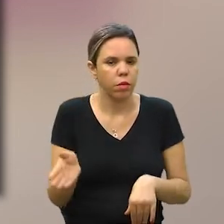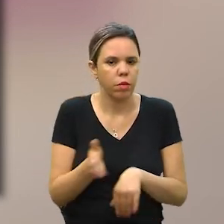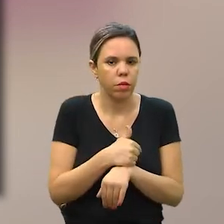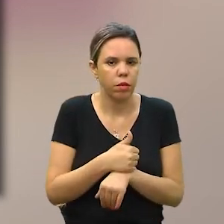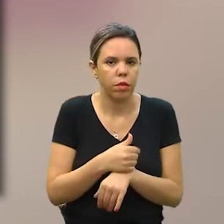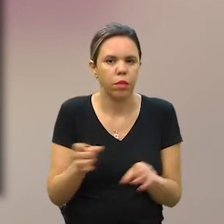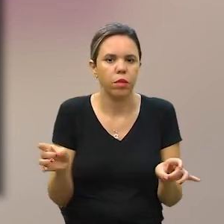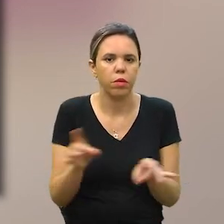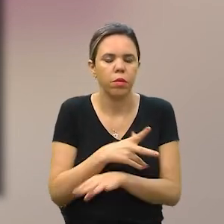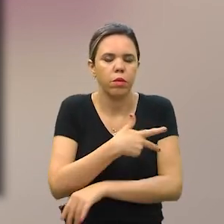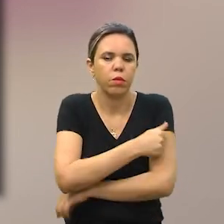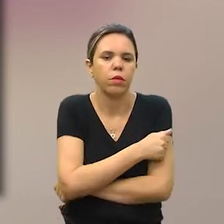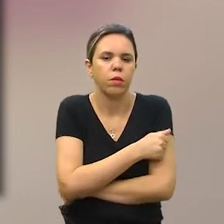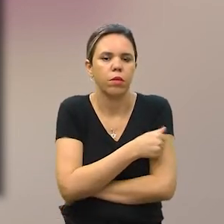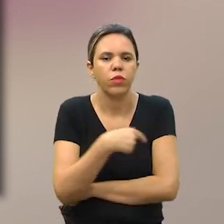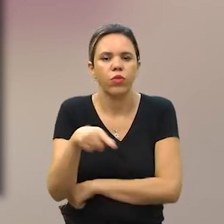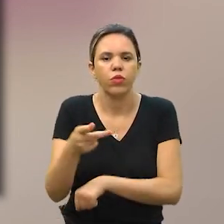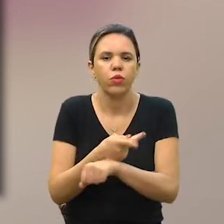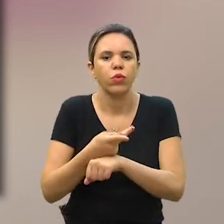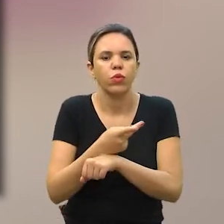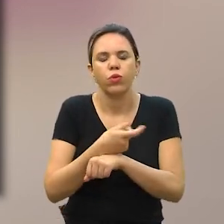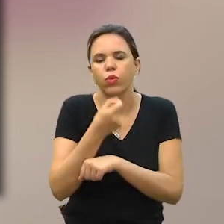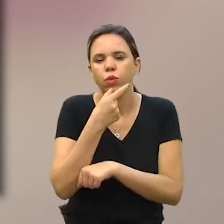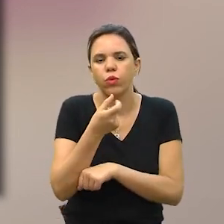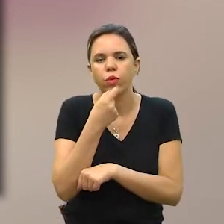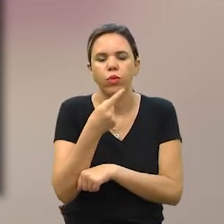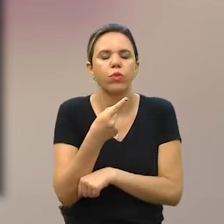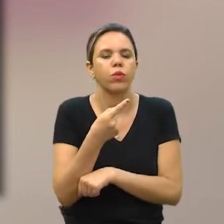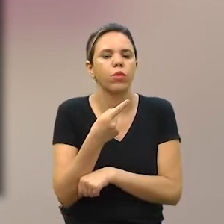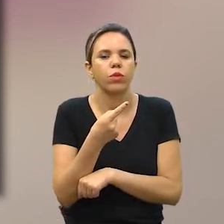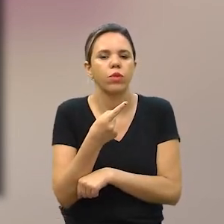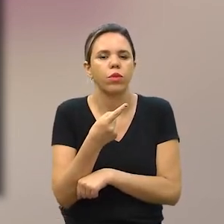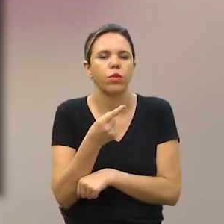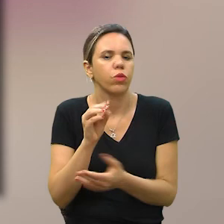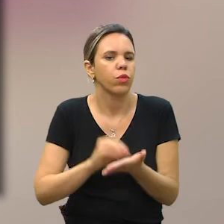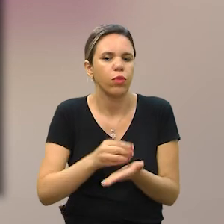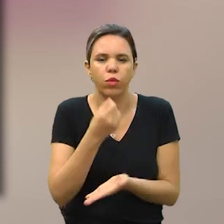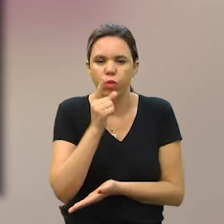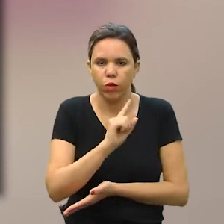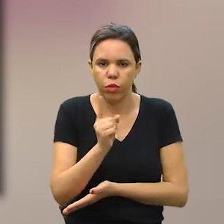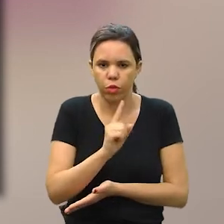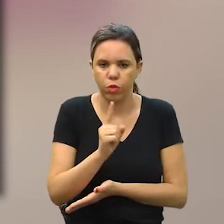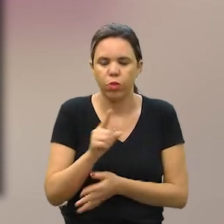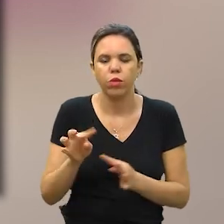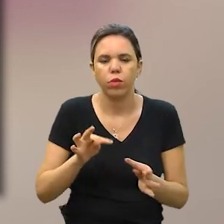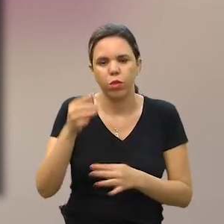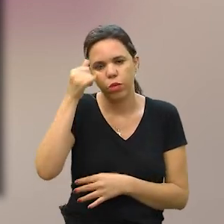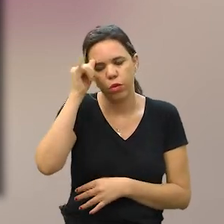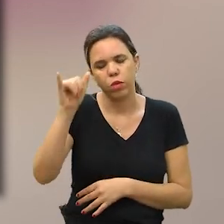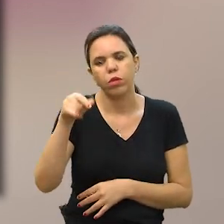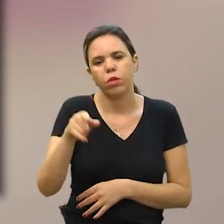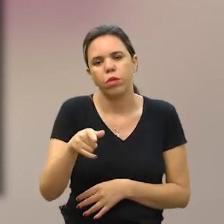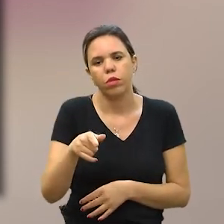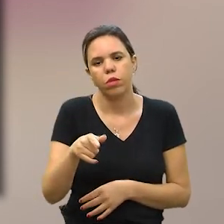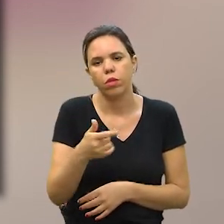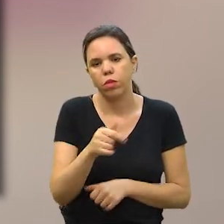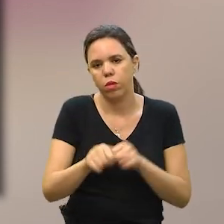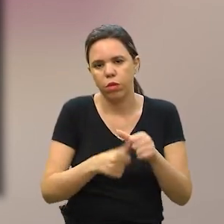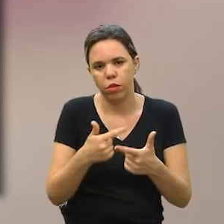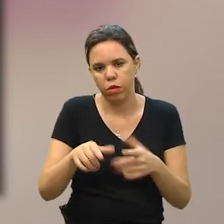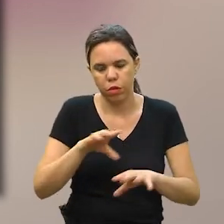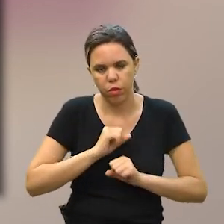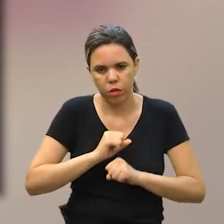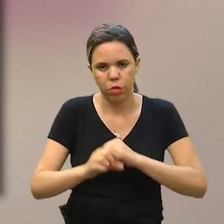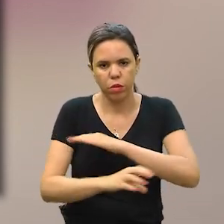antes de acabar suas injeções, já vá procurar o remédio e não fique sem o medicamento preventivo para você não vir a